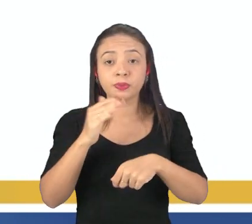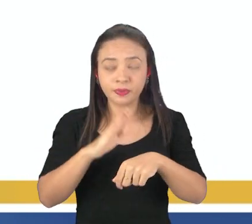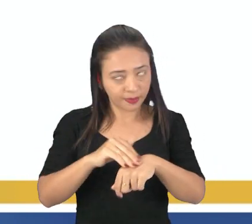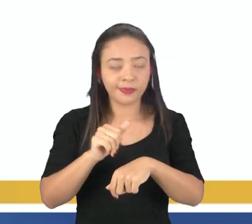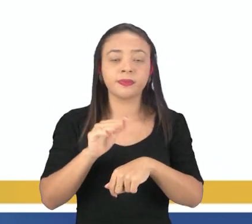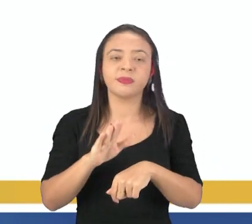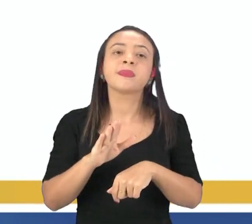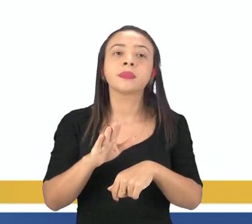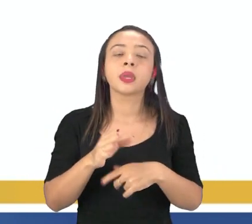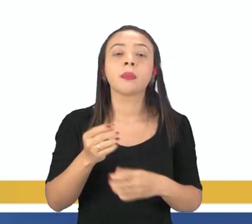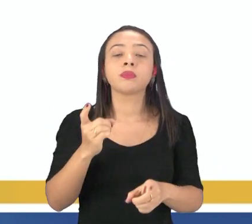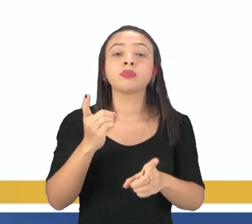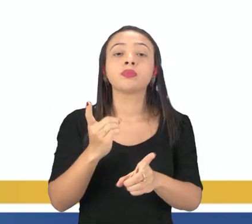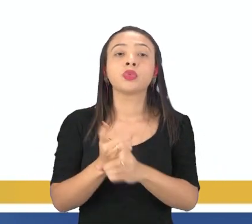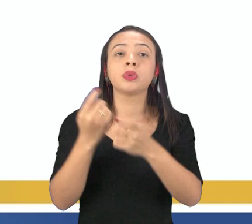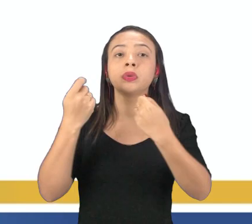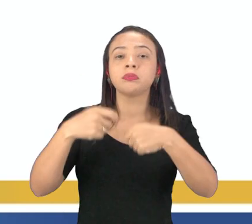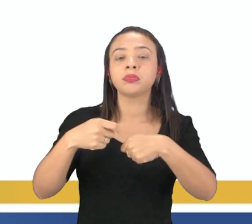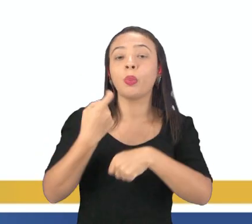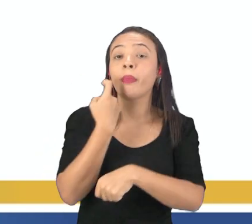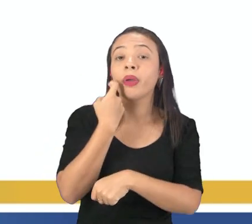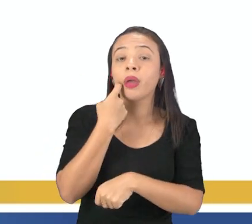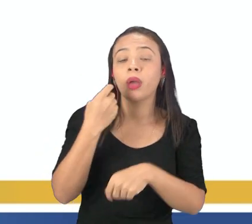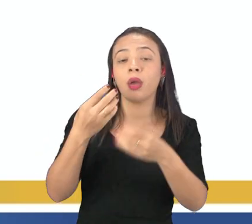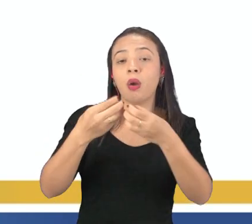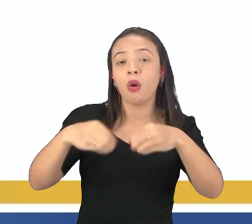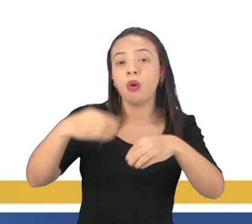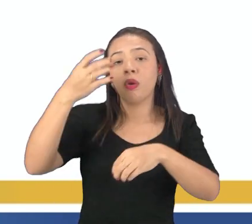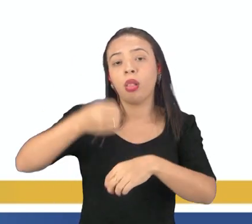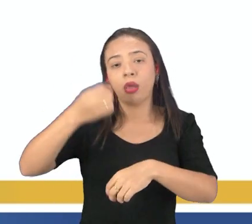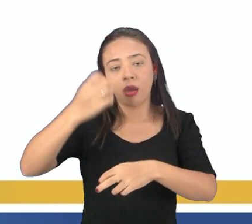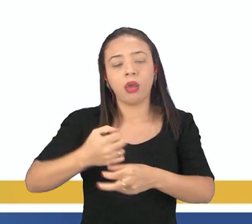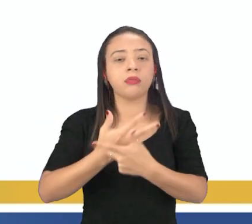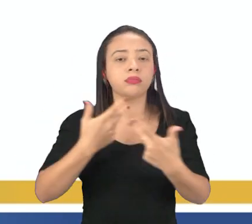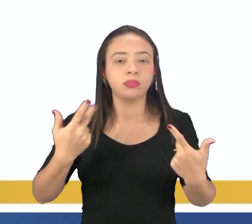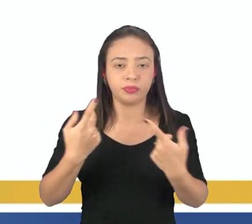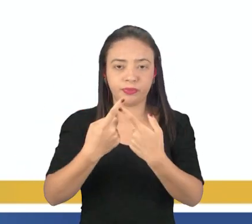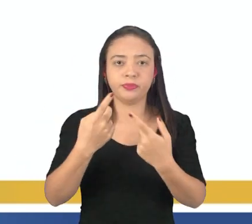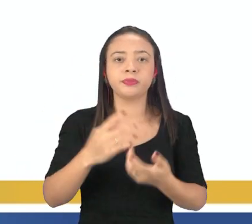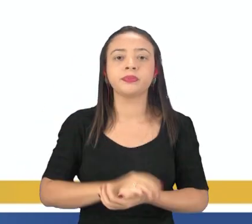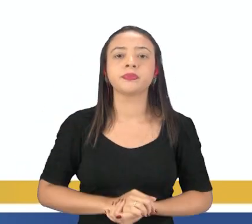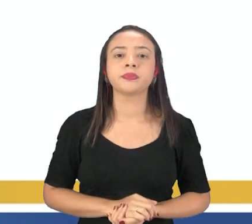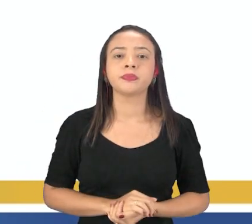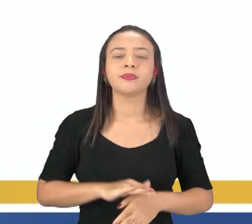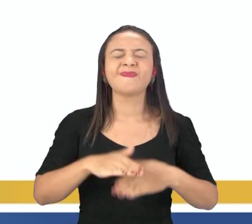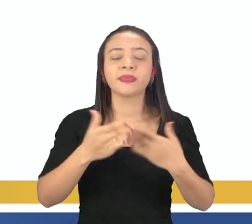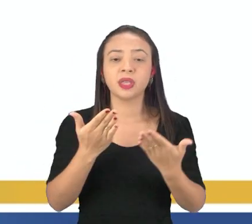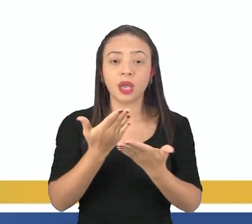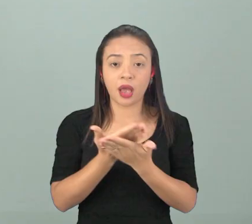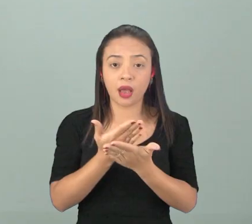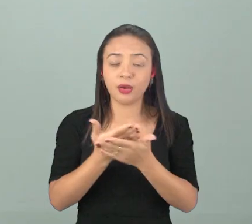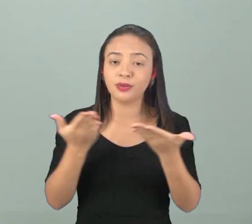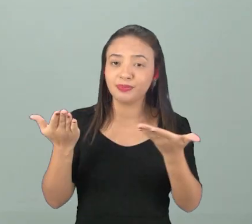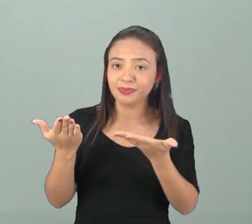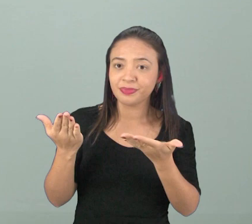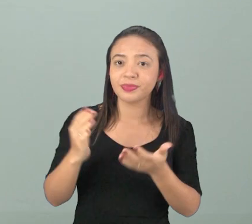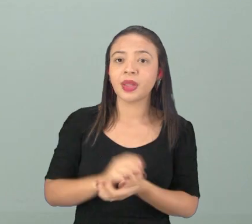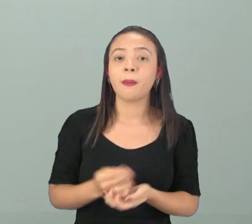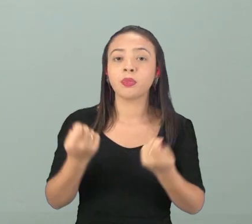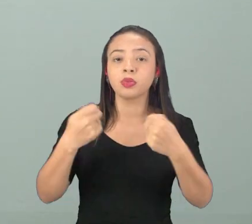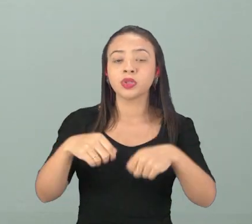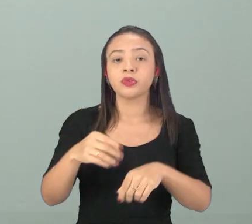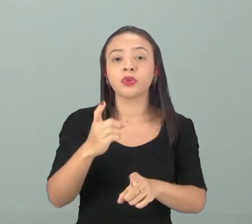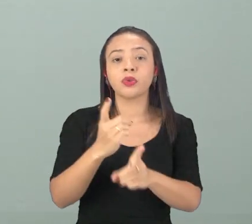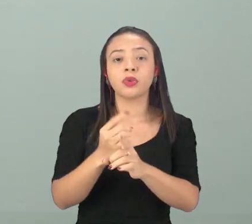macromoléculas, também têm uma exigência em grande quantidade, e nós vamos encontrar no peixe, ovos, leite e seus derivados.